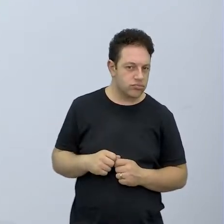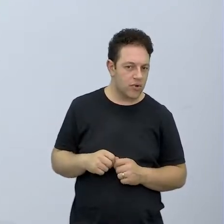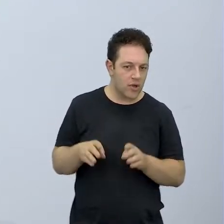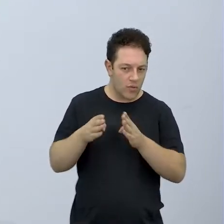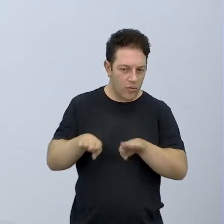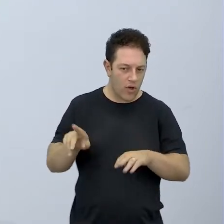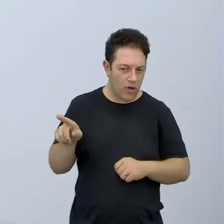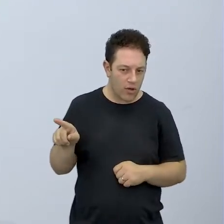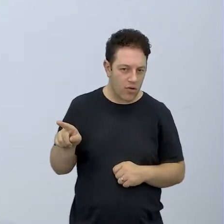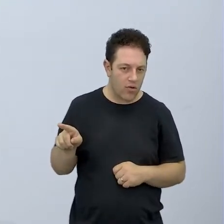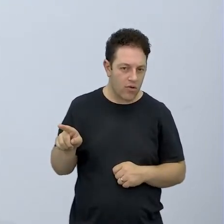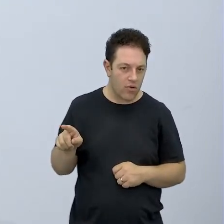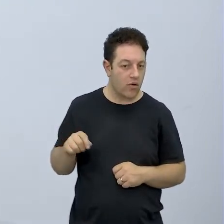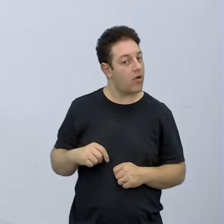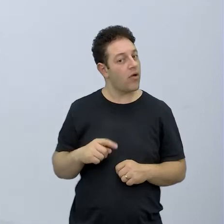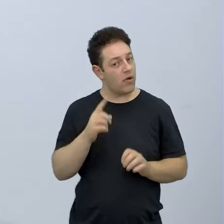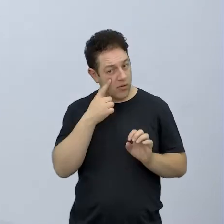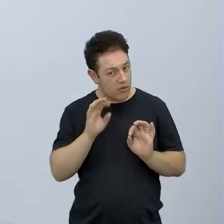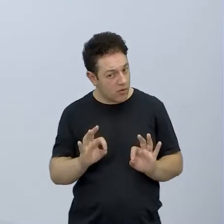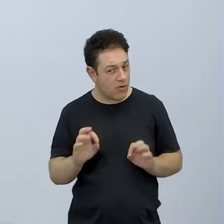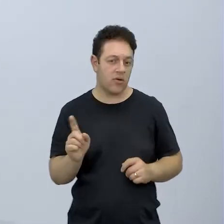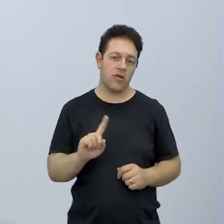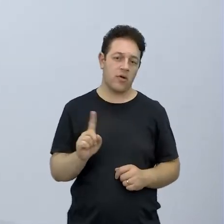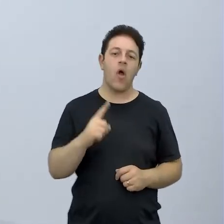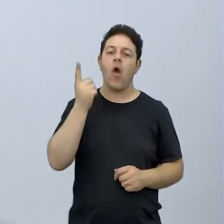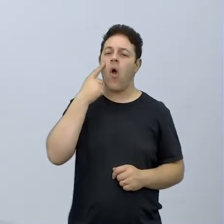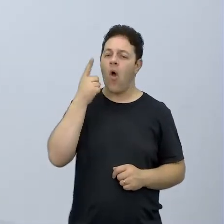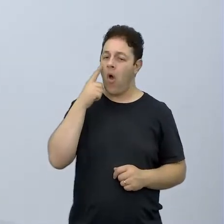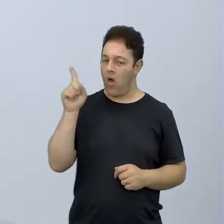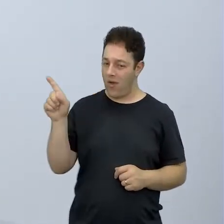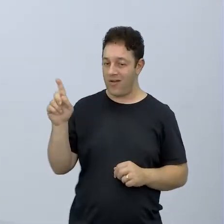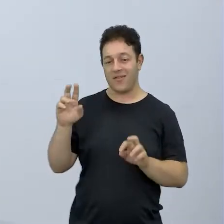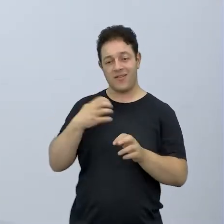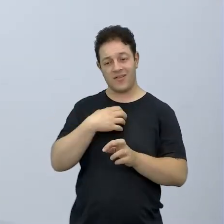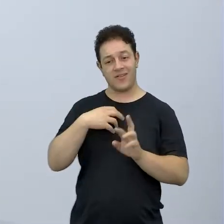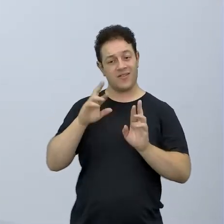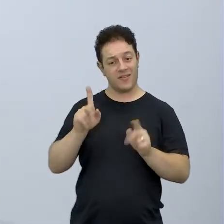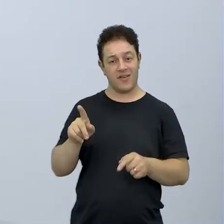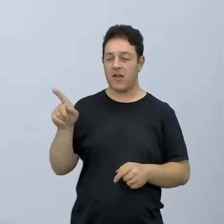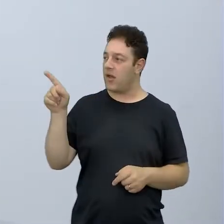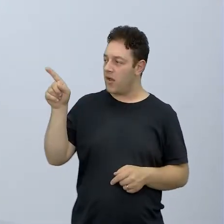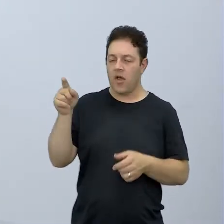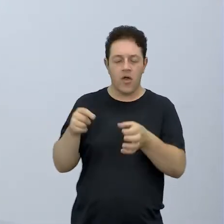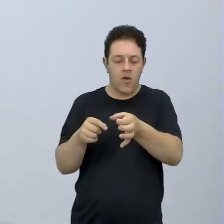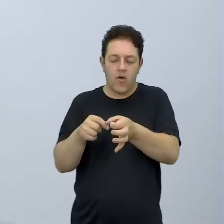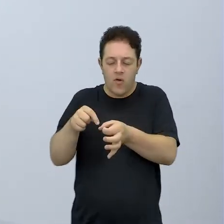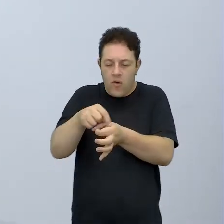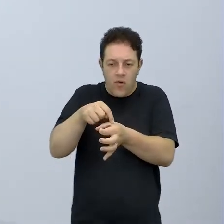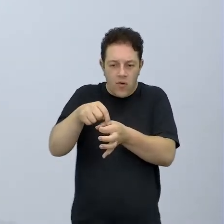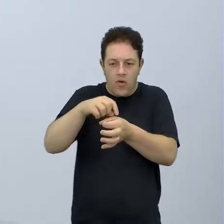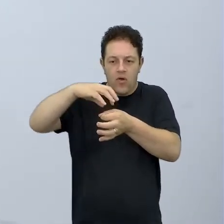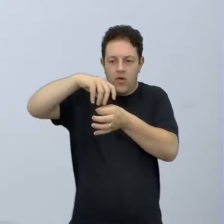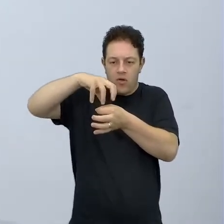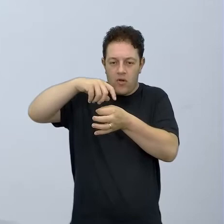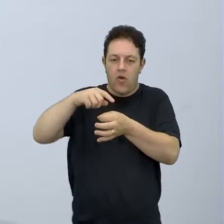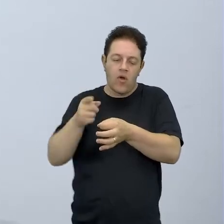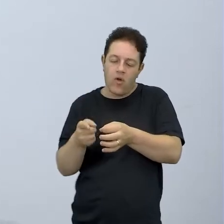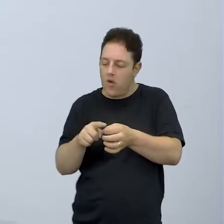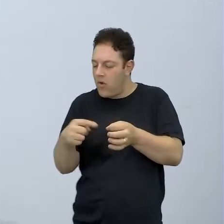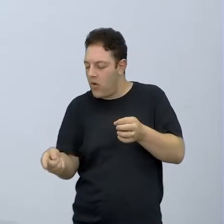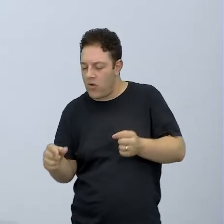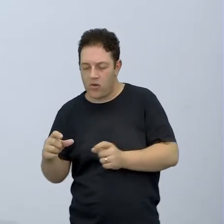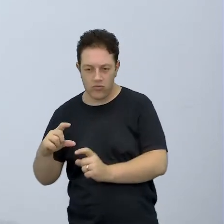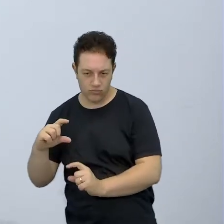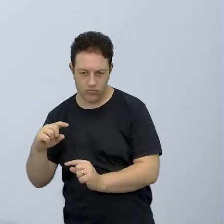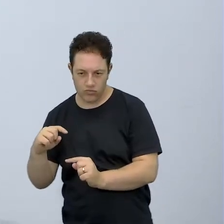Você acha mesmo? Ó, para começar, o diâmetro da boca aqui da garrafa, ó, e o diâmetro da boca da